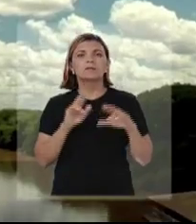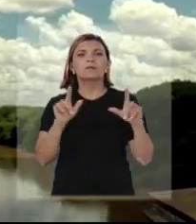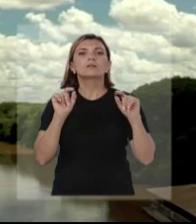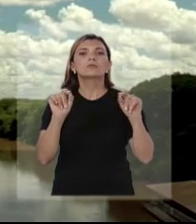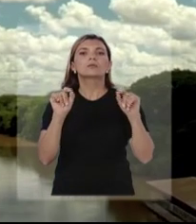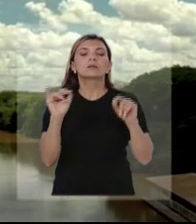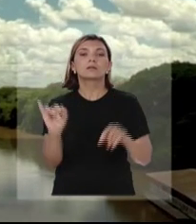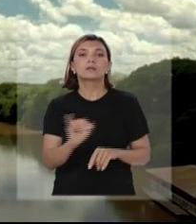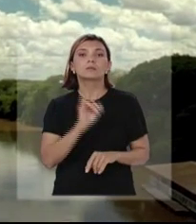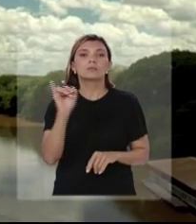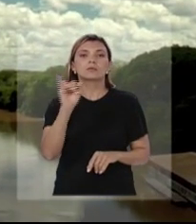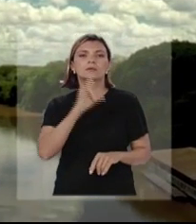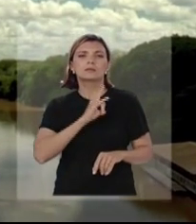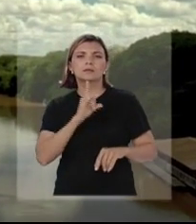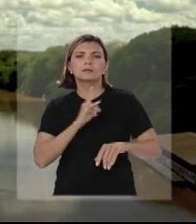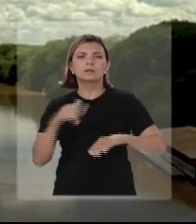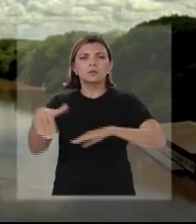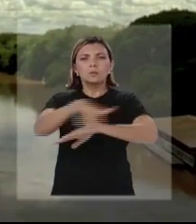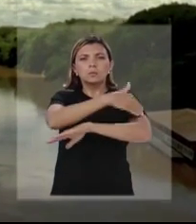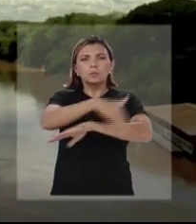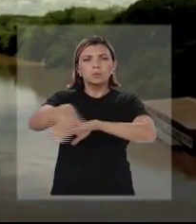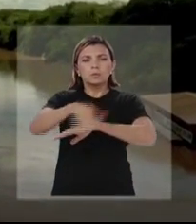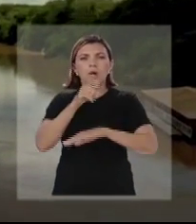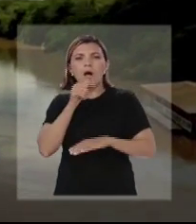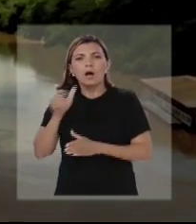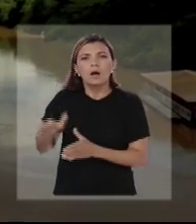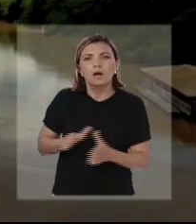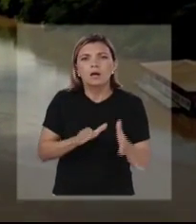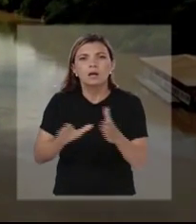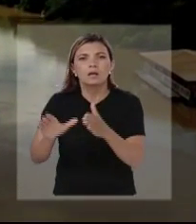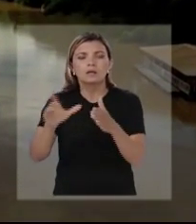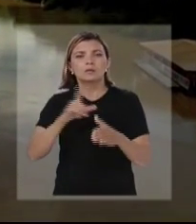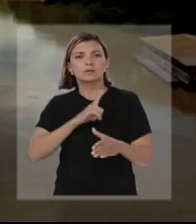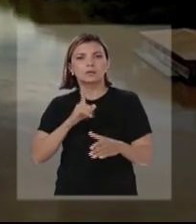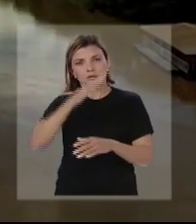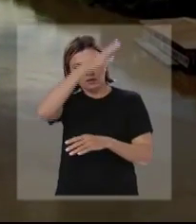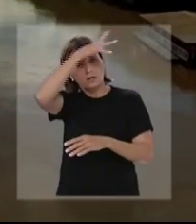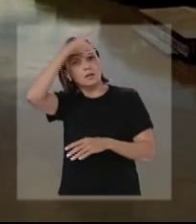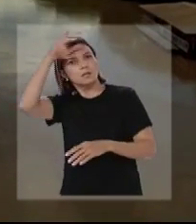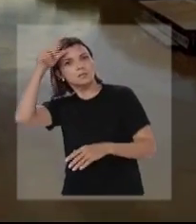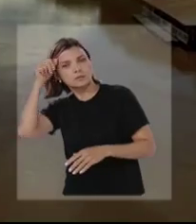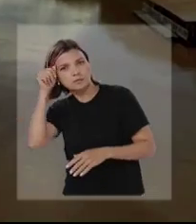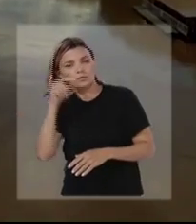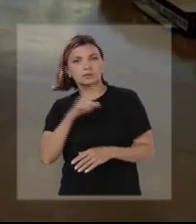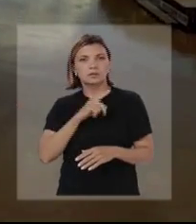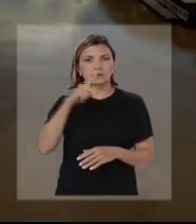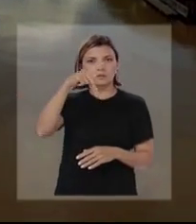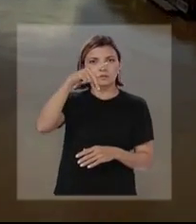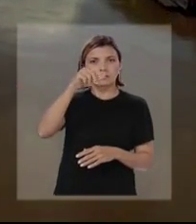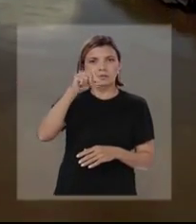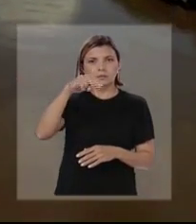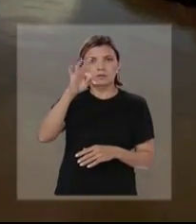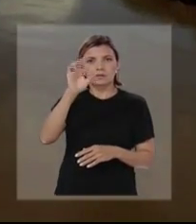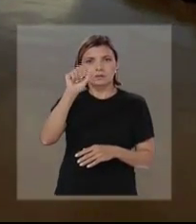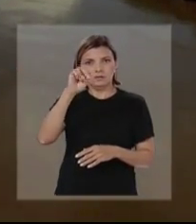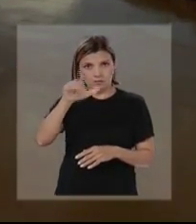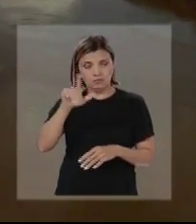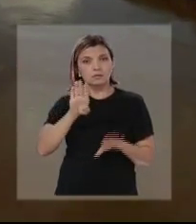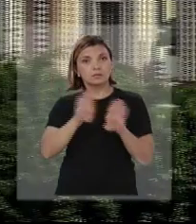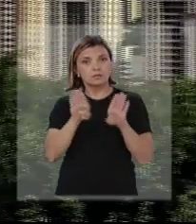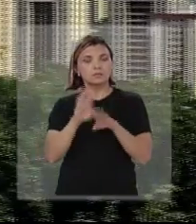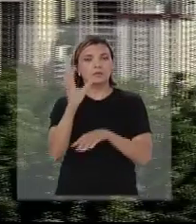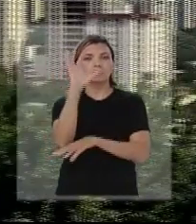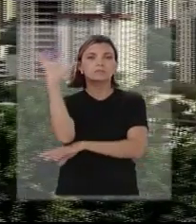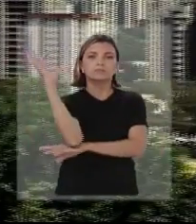Mas com um diferencial importante, é margeada pelo rio Cuiabá e cercada pela Amazônia, Pantanal e pelo Cerrado.